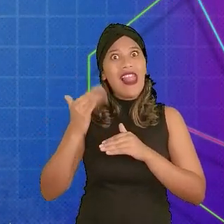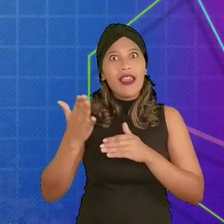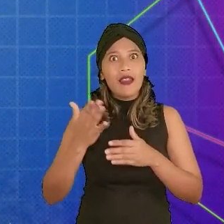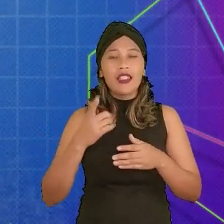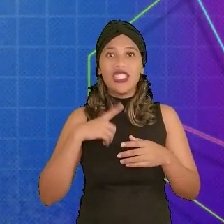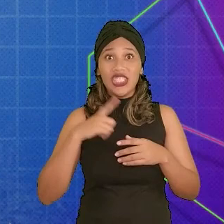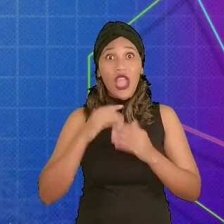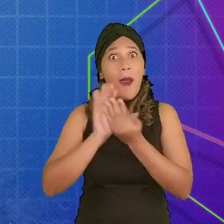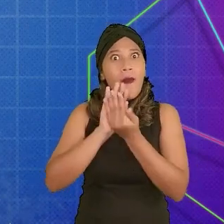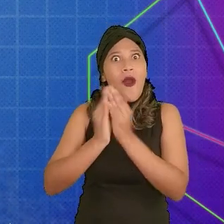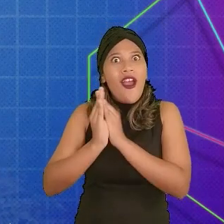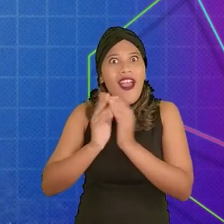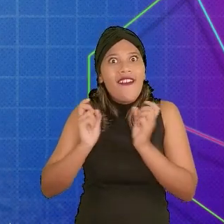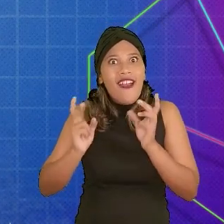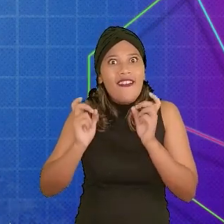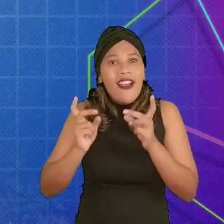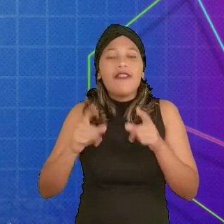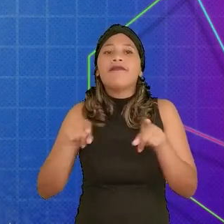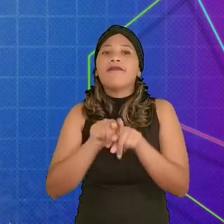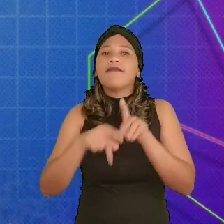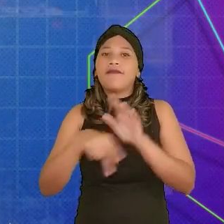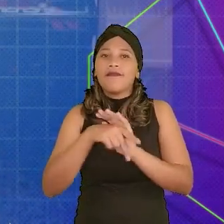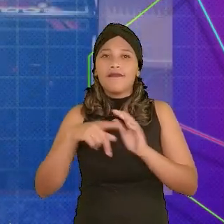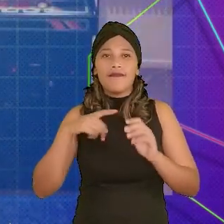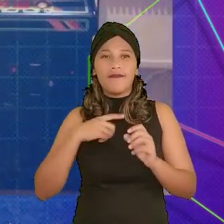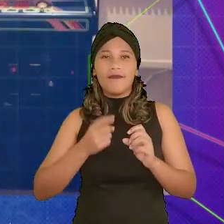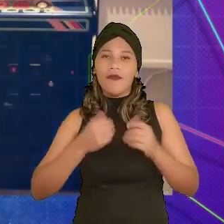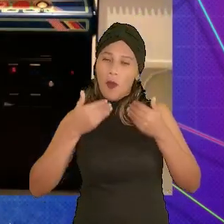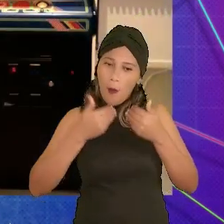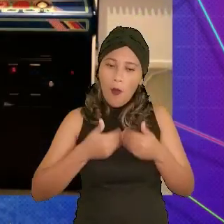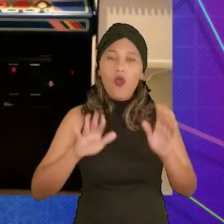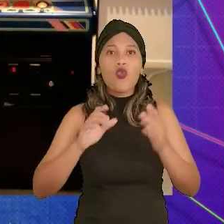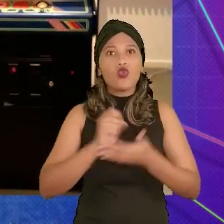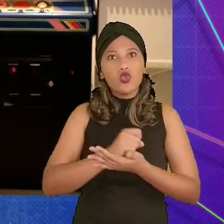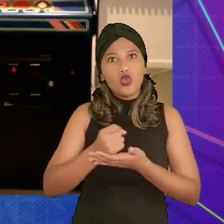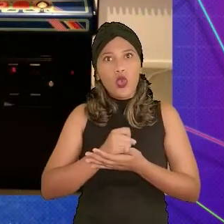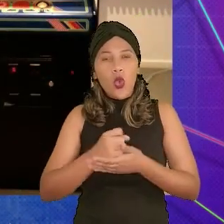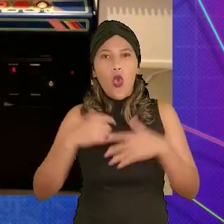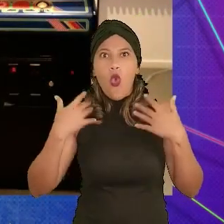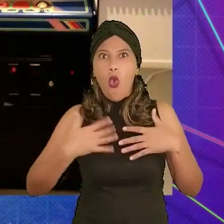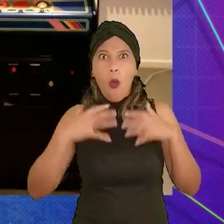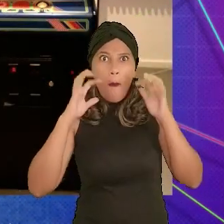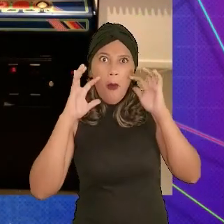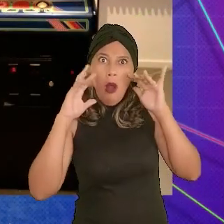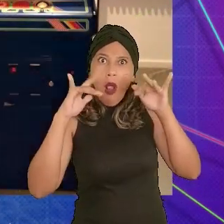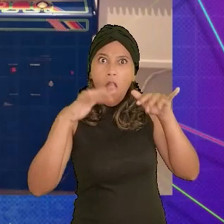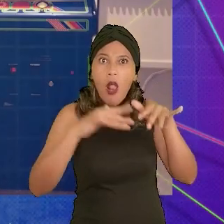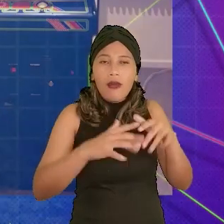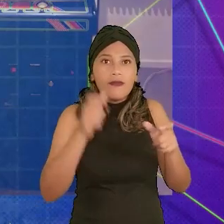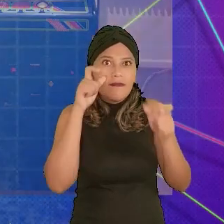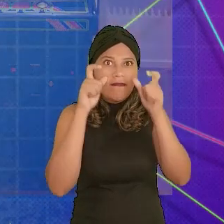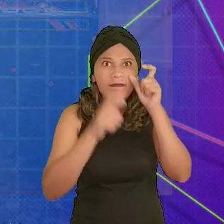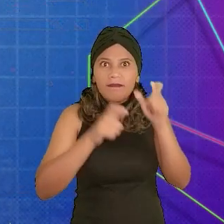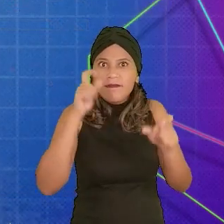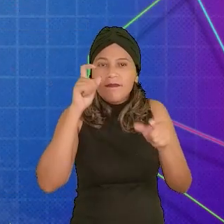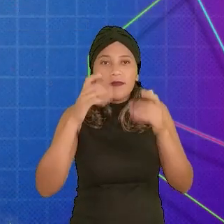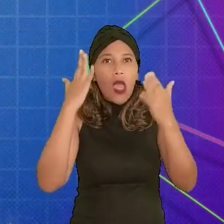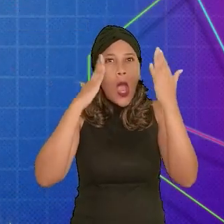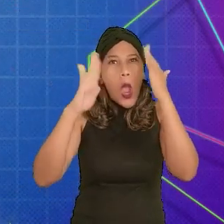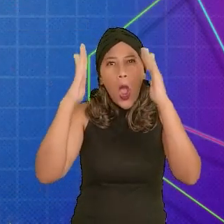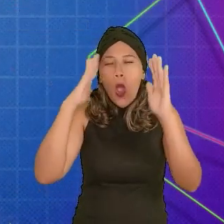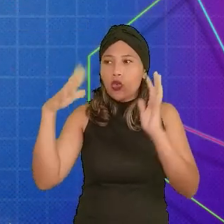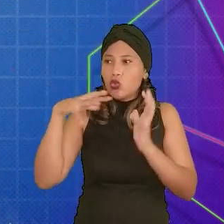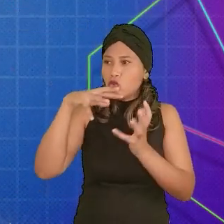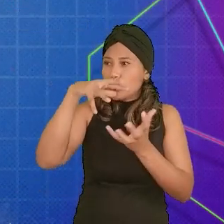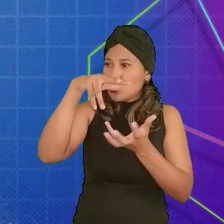tinha até bonecos. No mesmo ano, Centipede foi lançado, jogo com grande audiência que ajudou os jogos a serem forma de